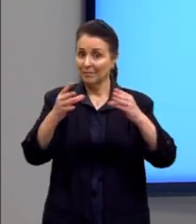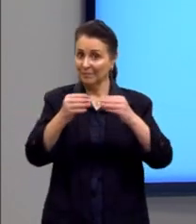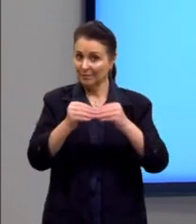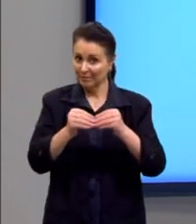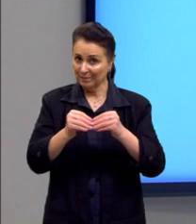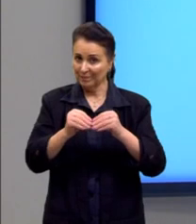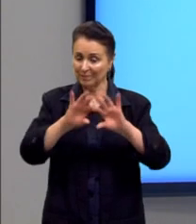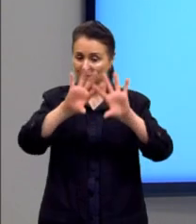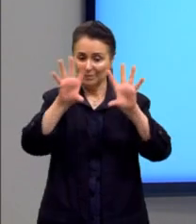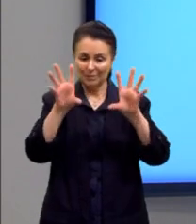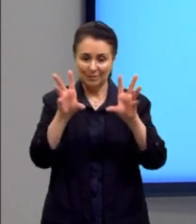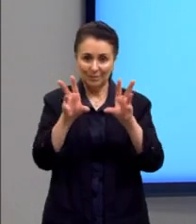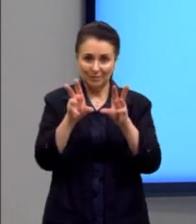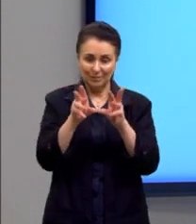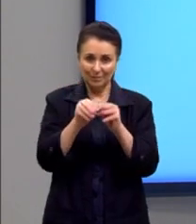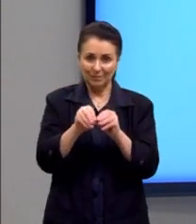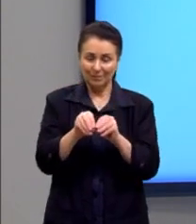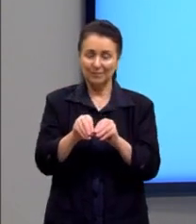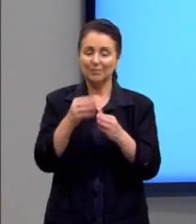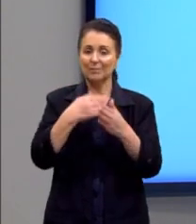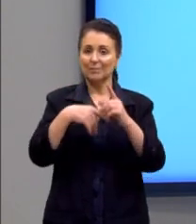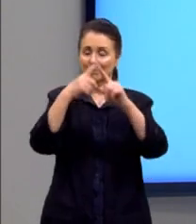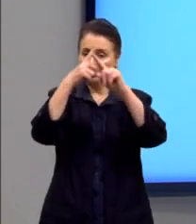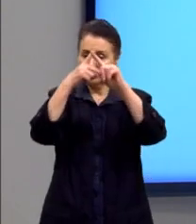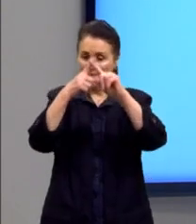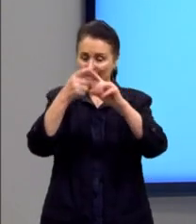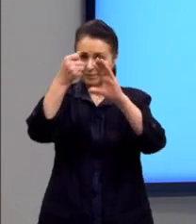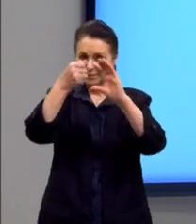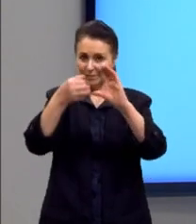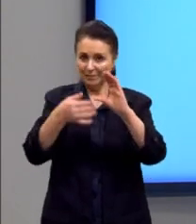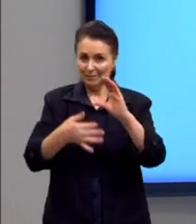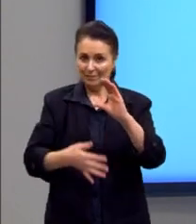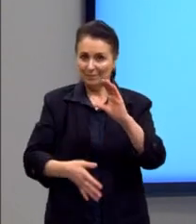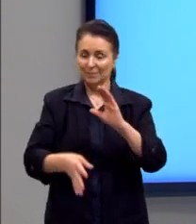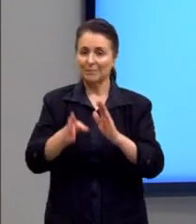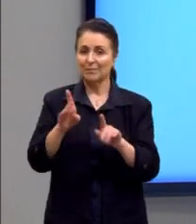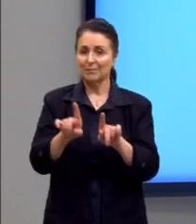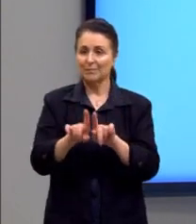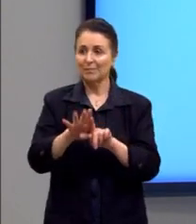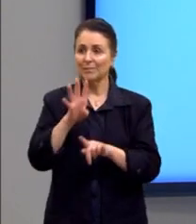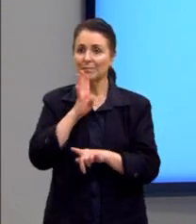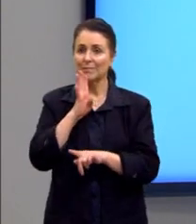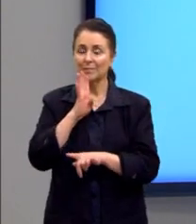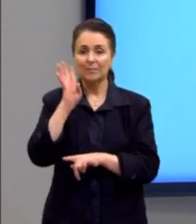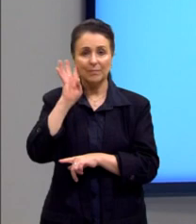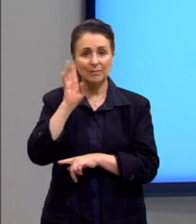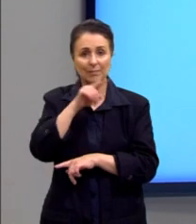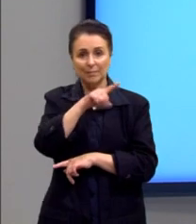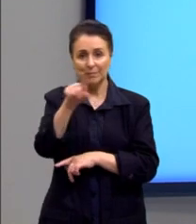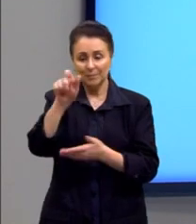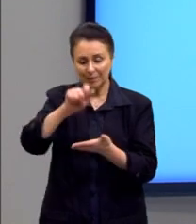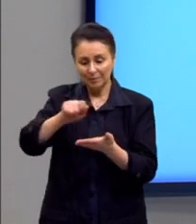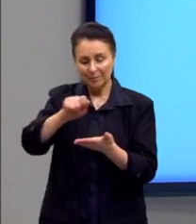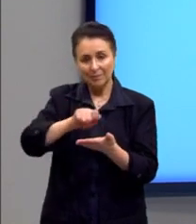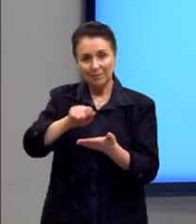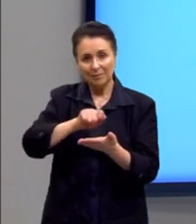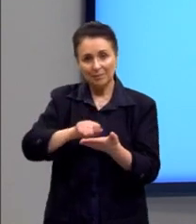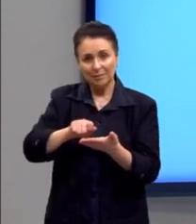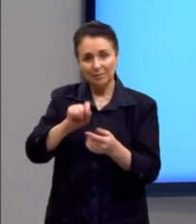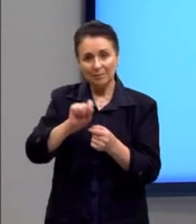Né Com todas essas propriedades que nós vimos E aí também é bacana de vocês terem essas anotações